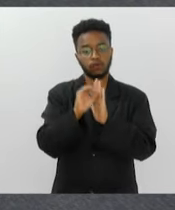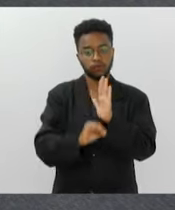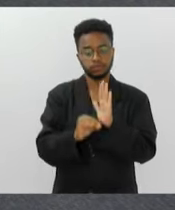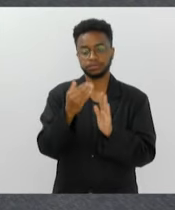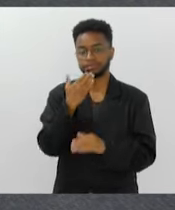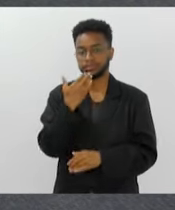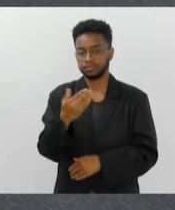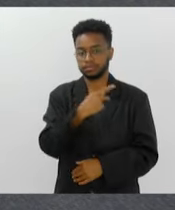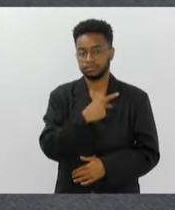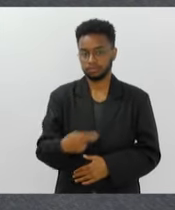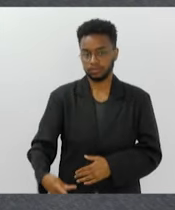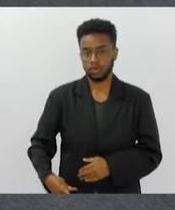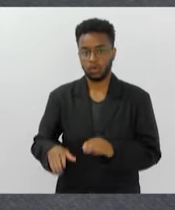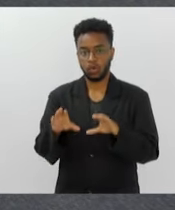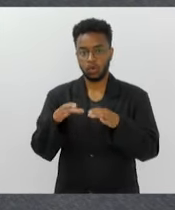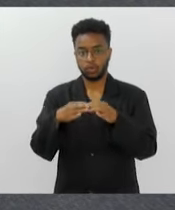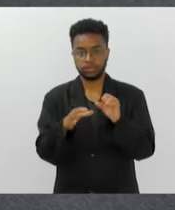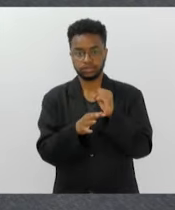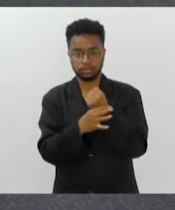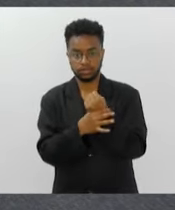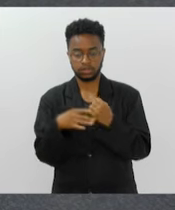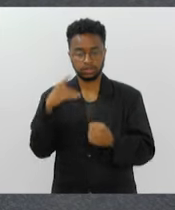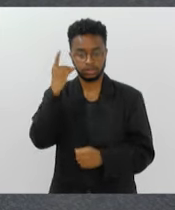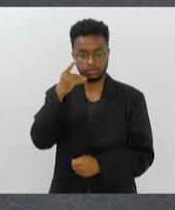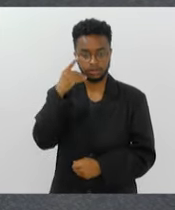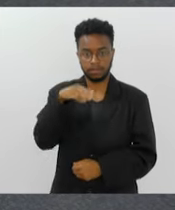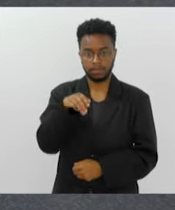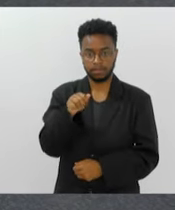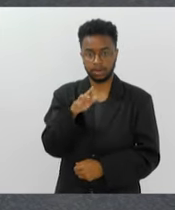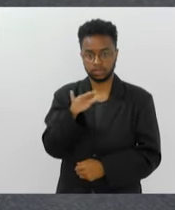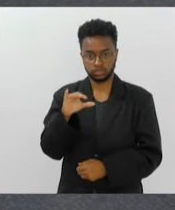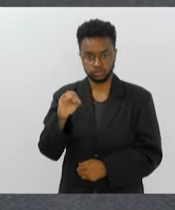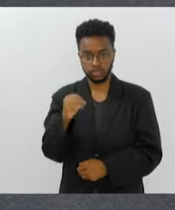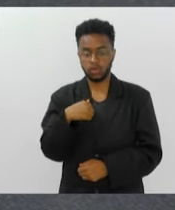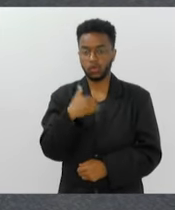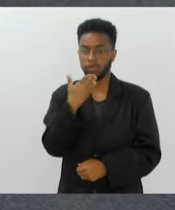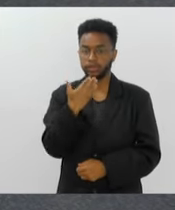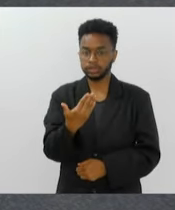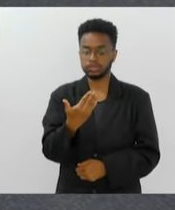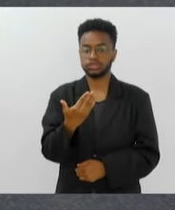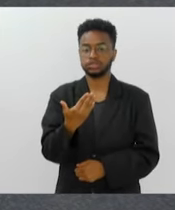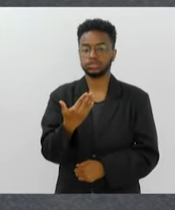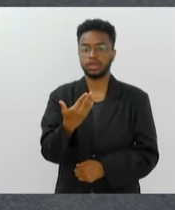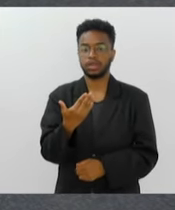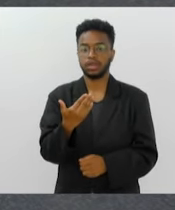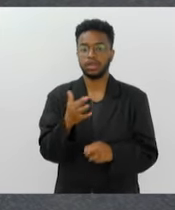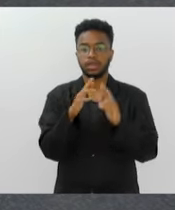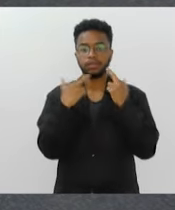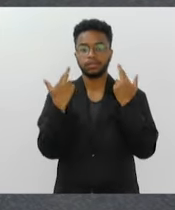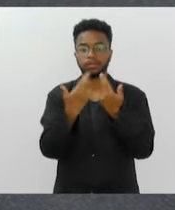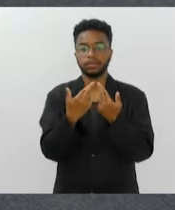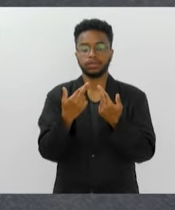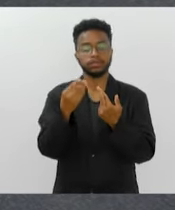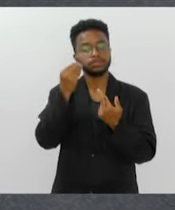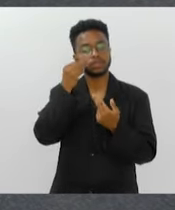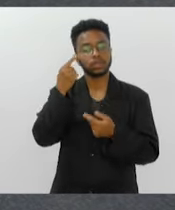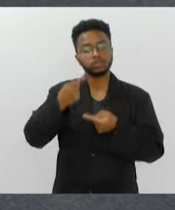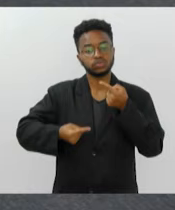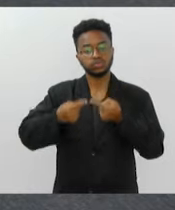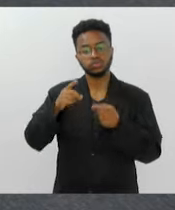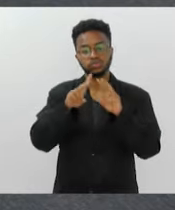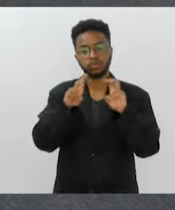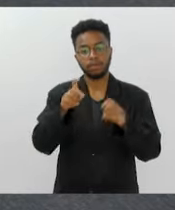ao presidente da Comissão de segurança Deputado Galberto uma audiência pública para nós falarmos a questão da da PEC da